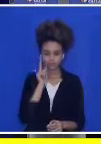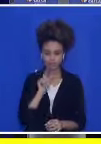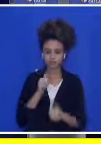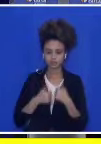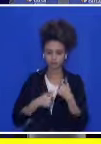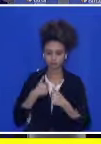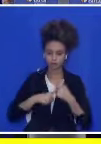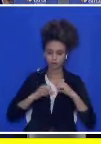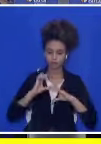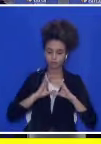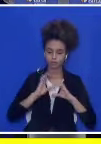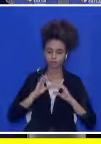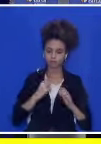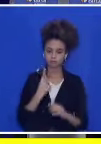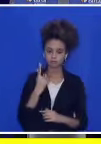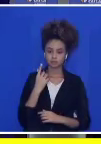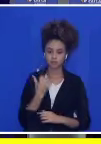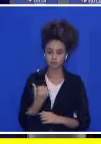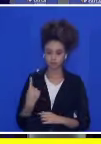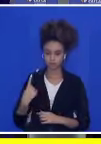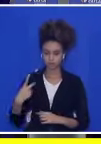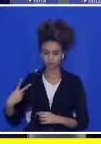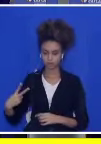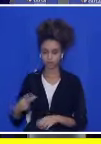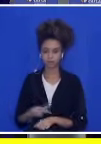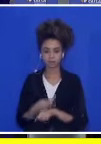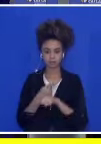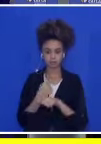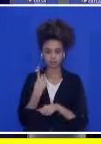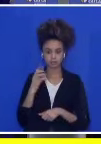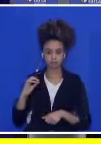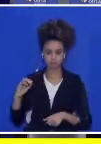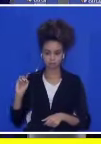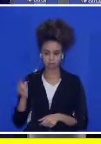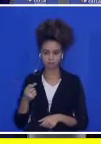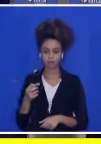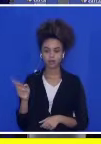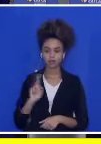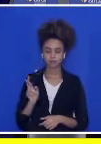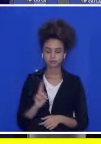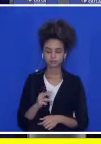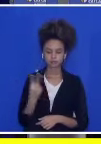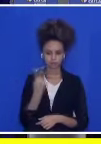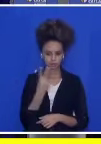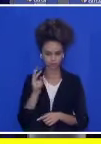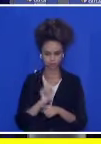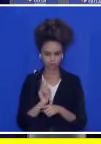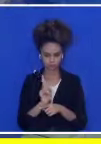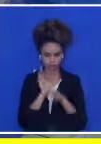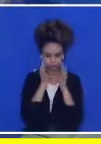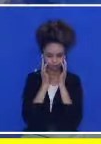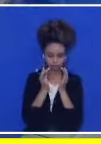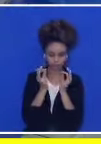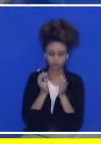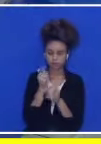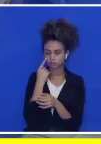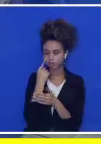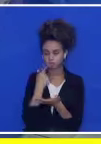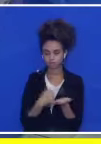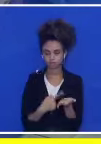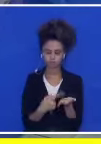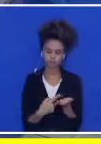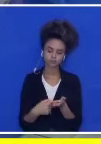Concurso 1612 com o prêmio estimado em 100 mil reais. As auditoras populares, a Aline e a Ágata, estão aqui atentas. Vão